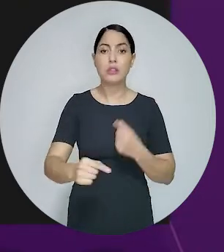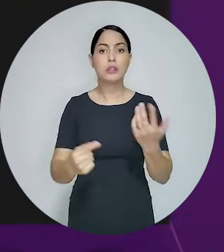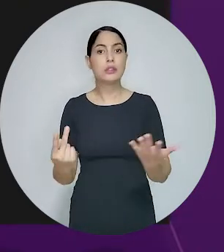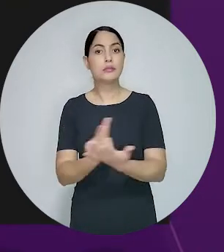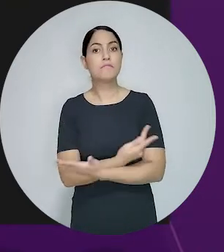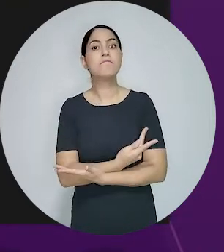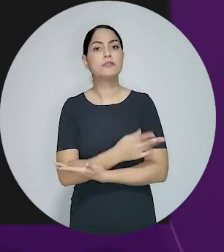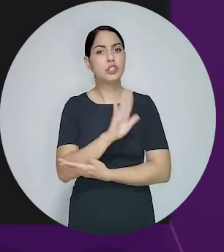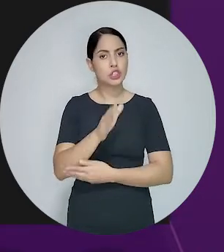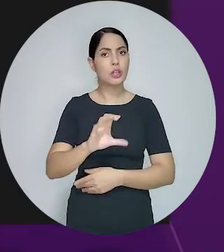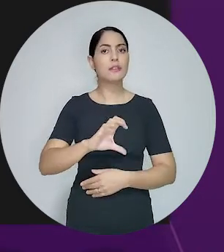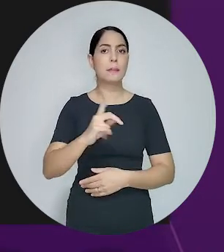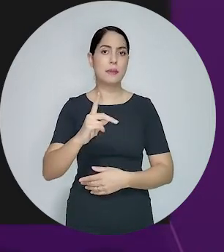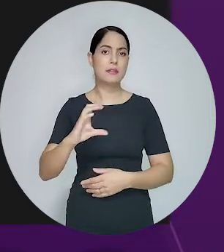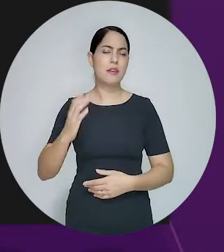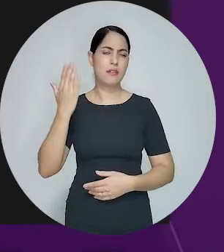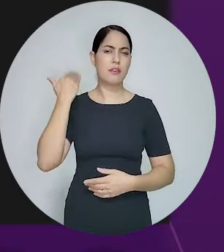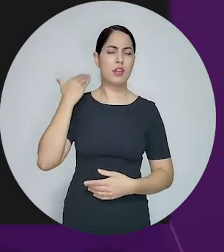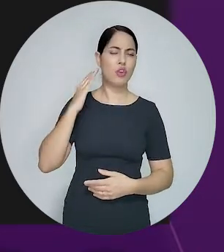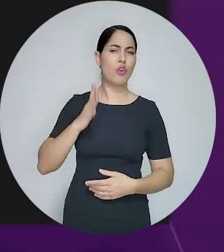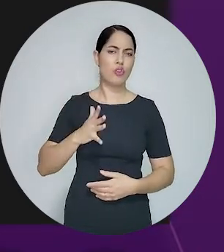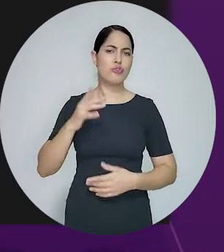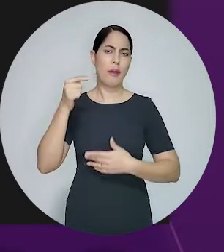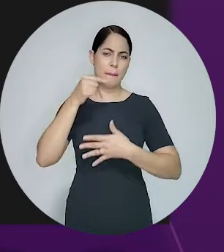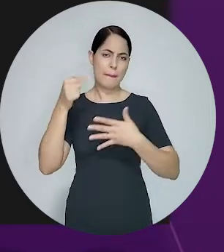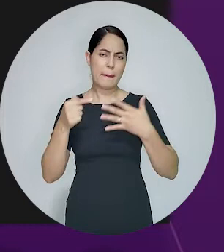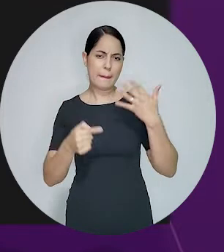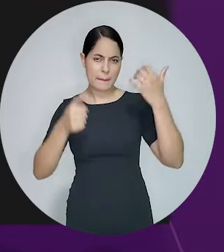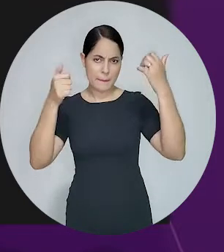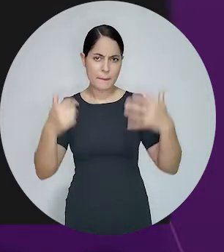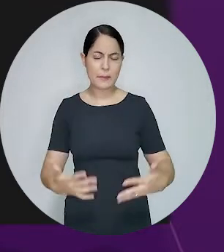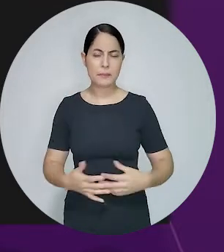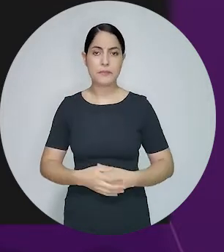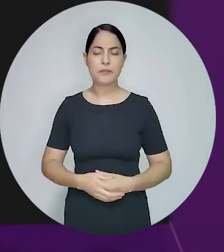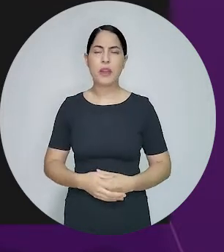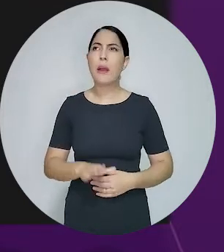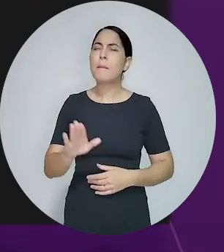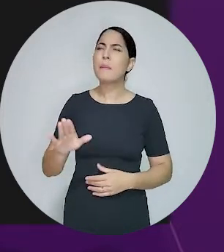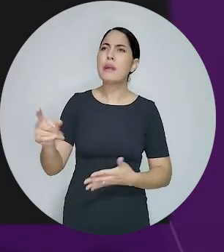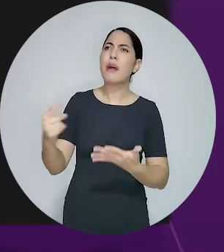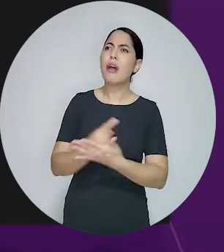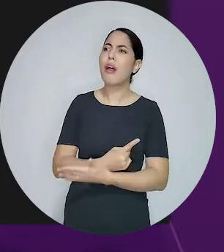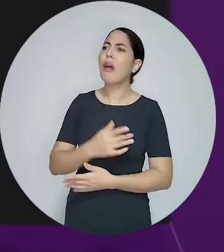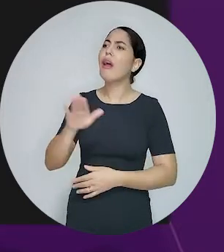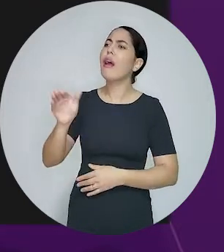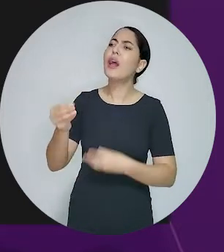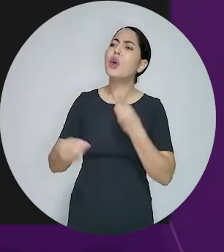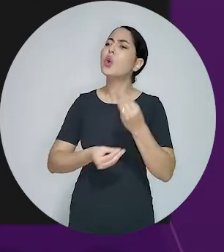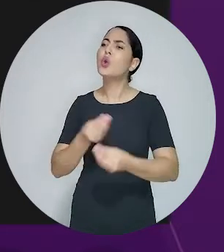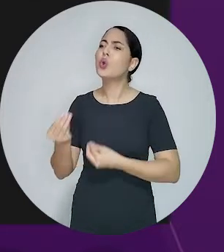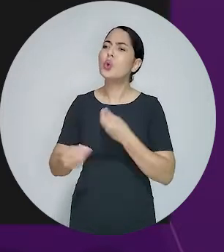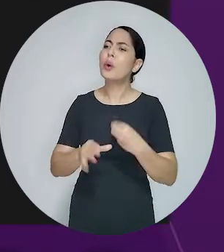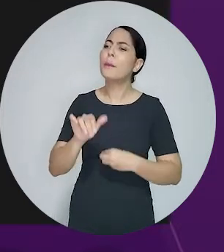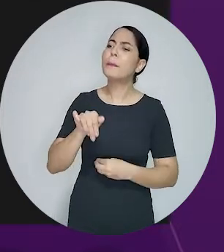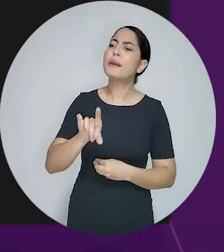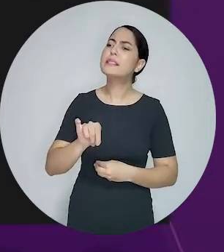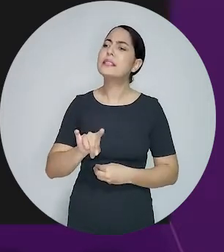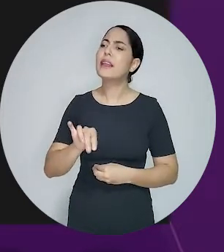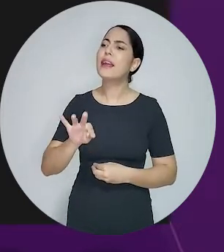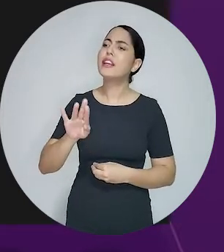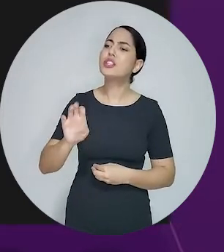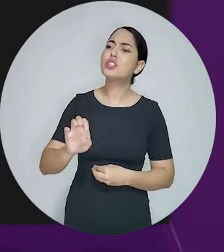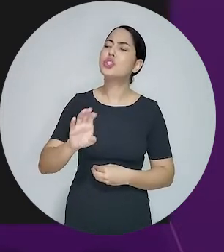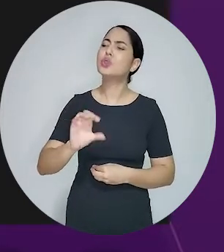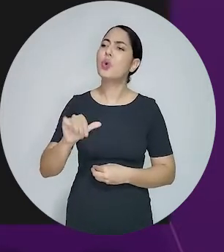geral, tal, é algo que já vinha até do código anterior, né? Poderíamos ainda falar, mas puxa, e o incidente de assunção de competência, onde é